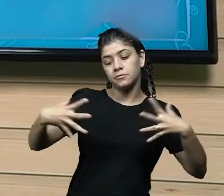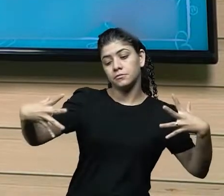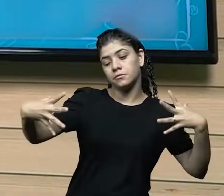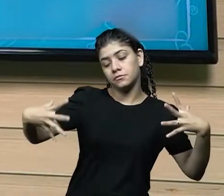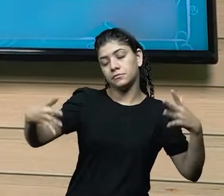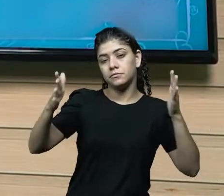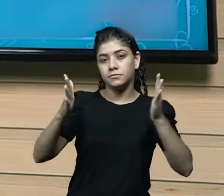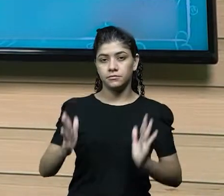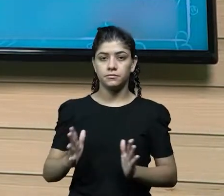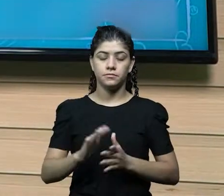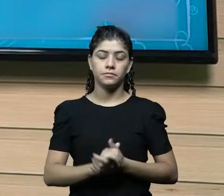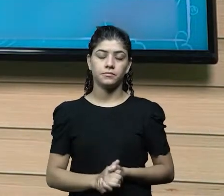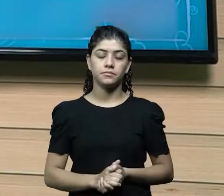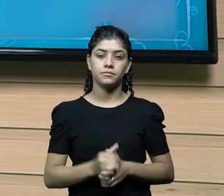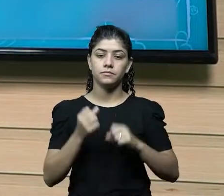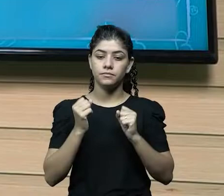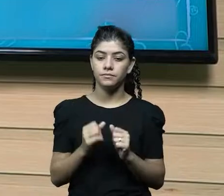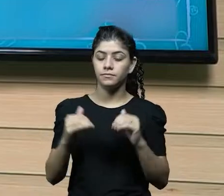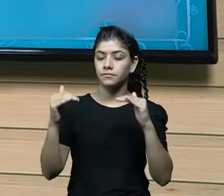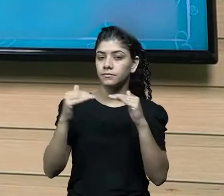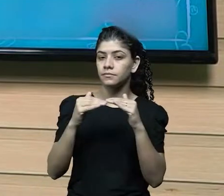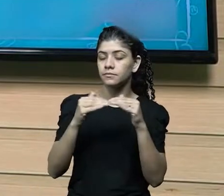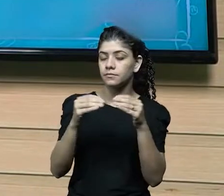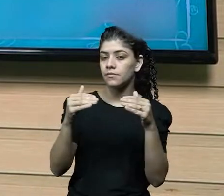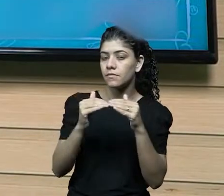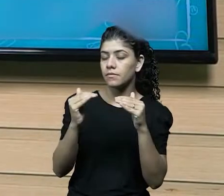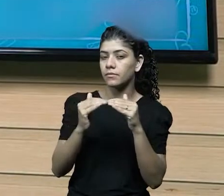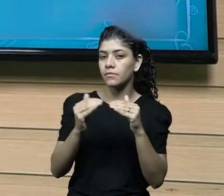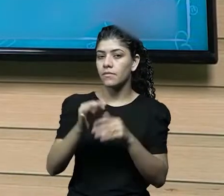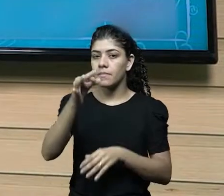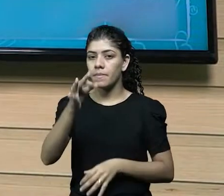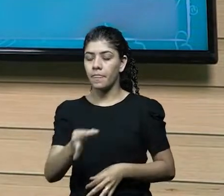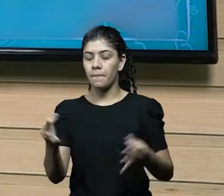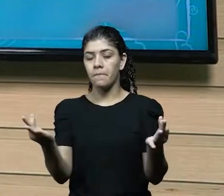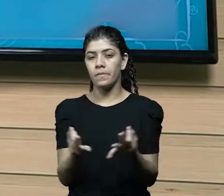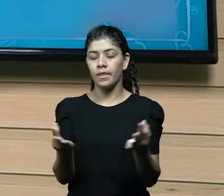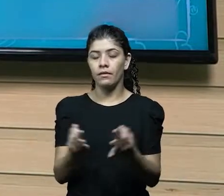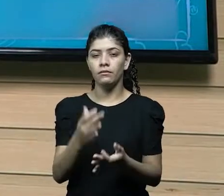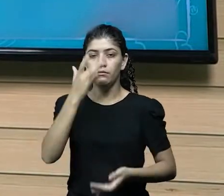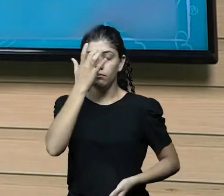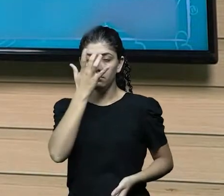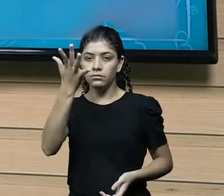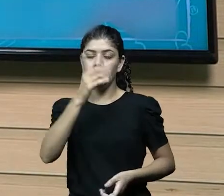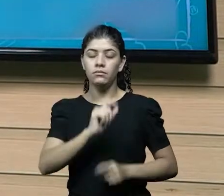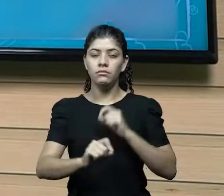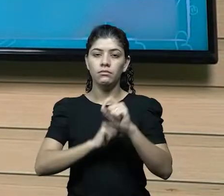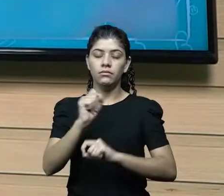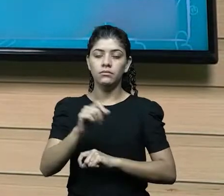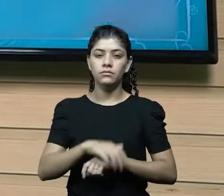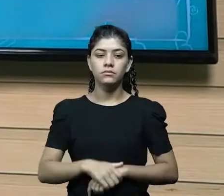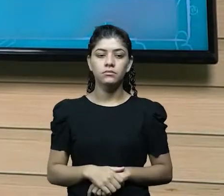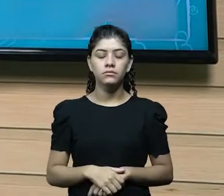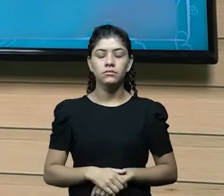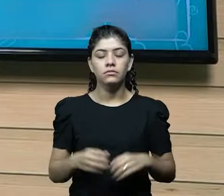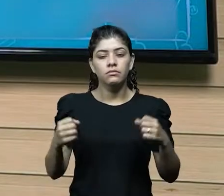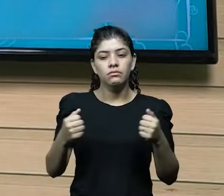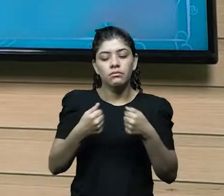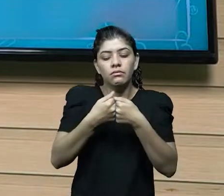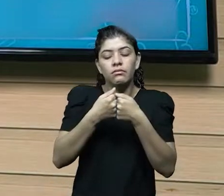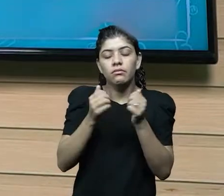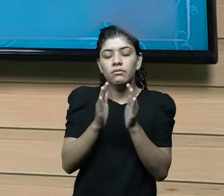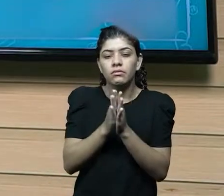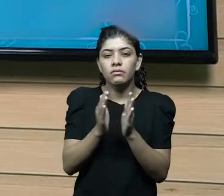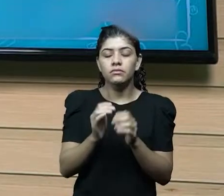um menor espaço possível ali, aceitável, para facilitar o encaixe